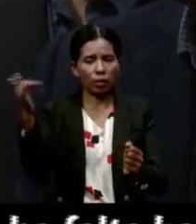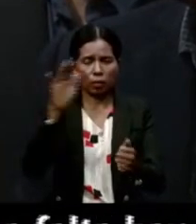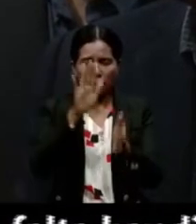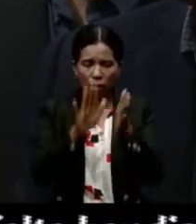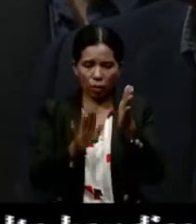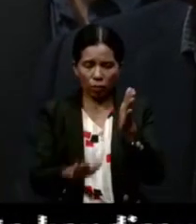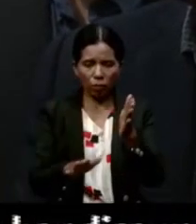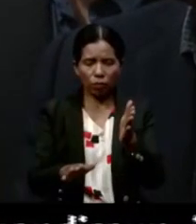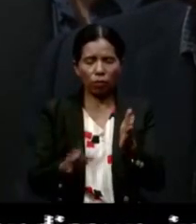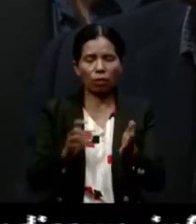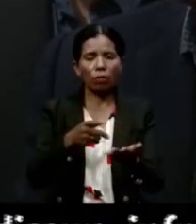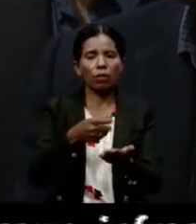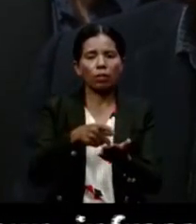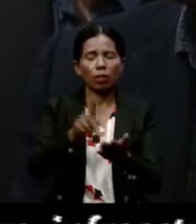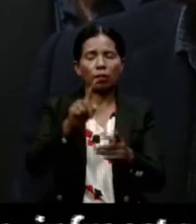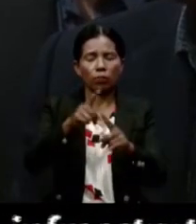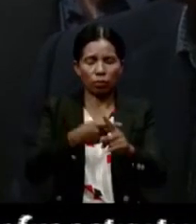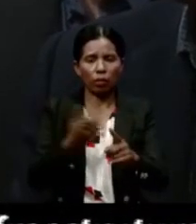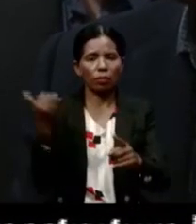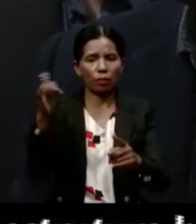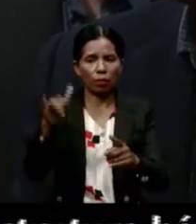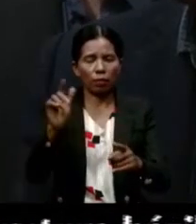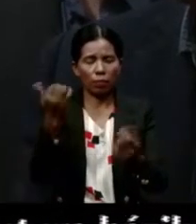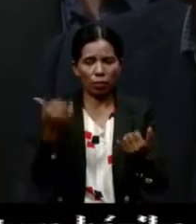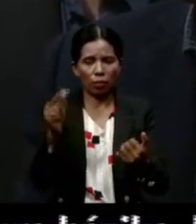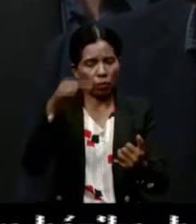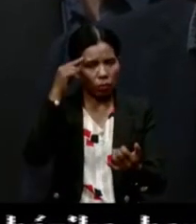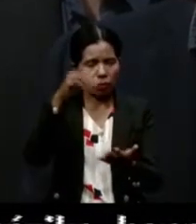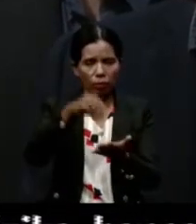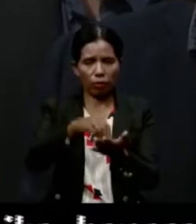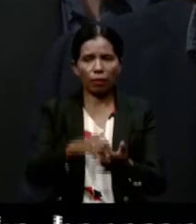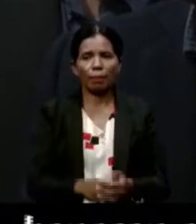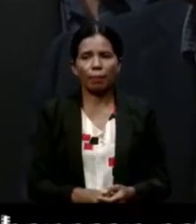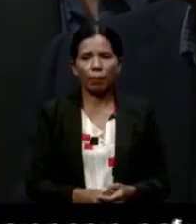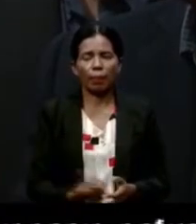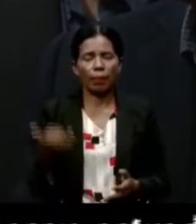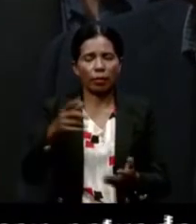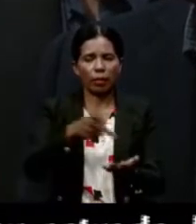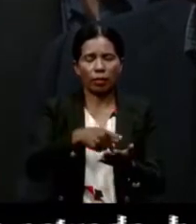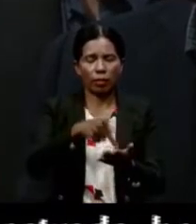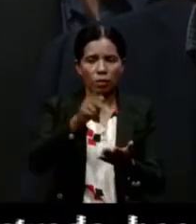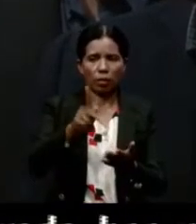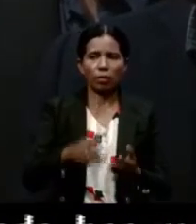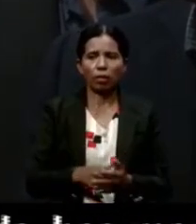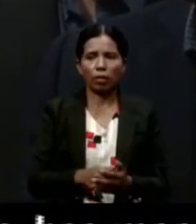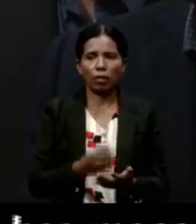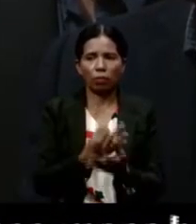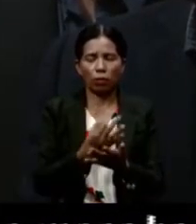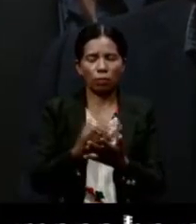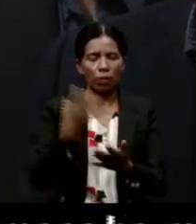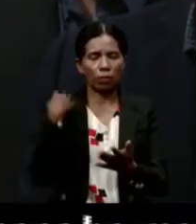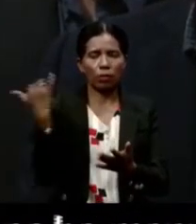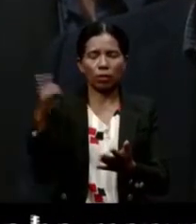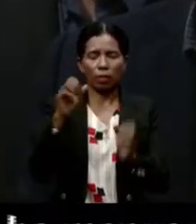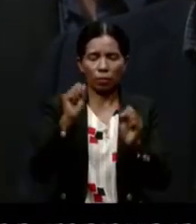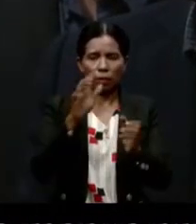pipunhas neve e a Universidade de Rasi. Nem o governo investe. Talvez será selo ossan edifício, será vela